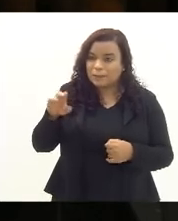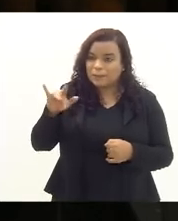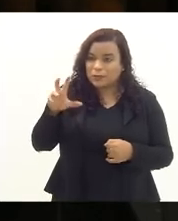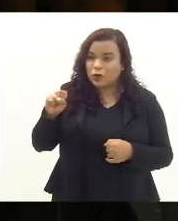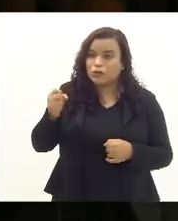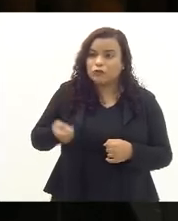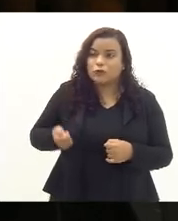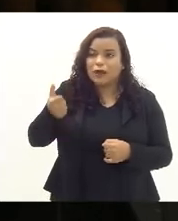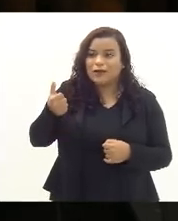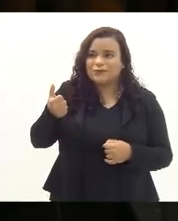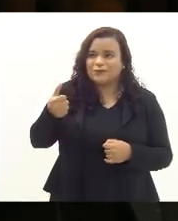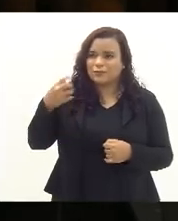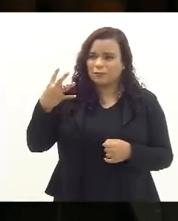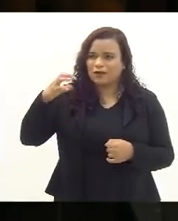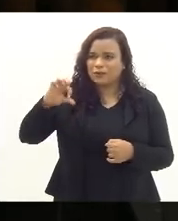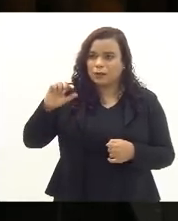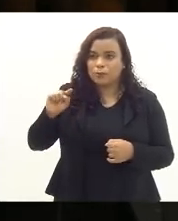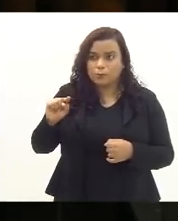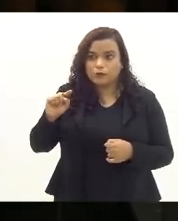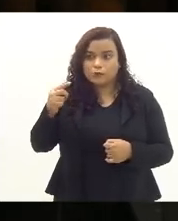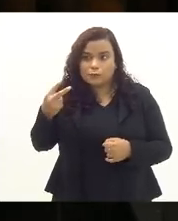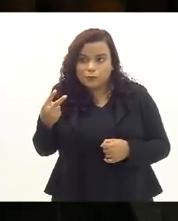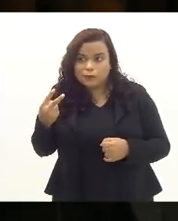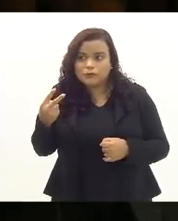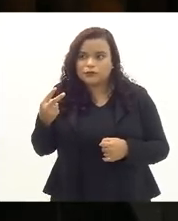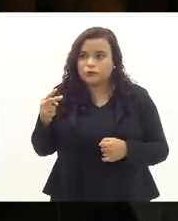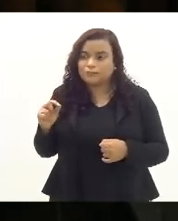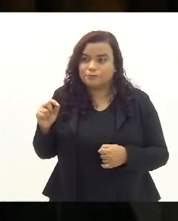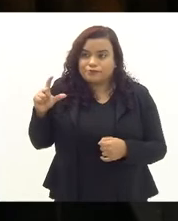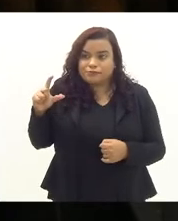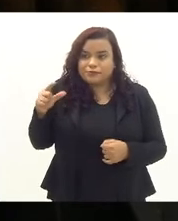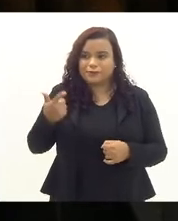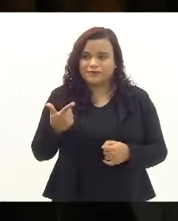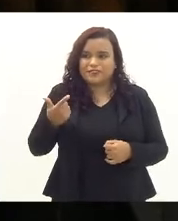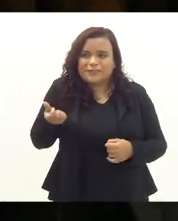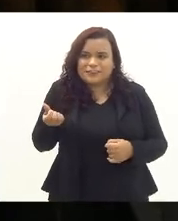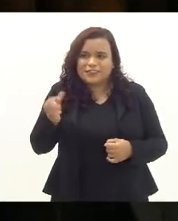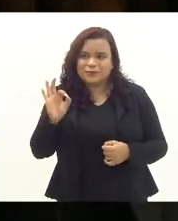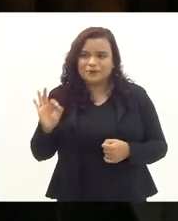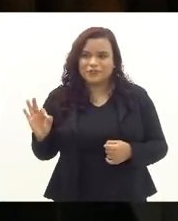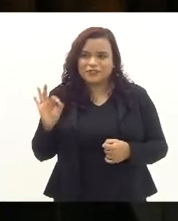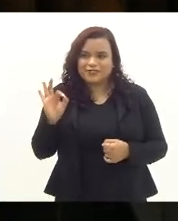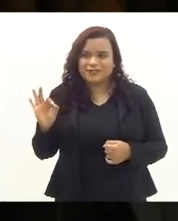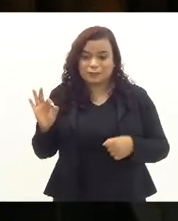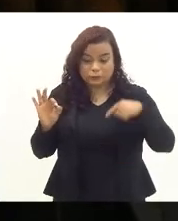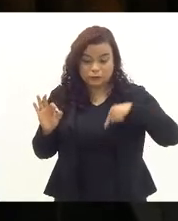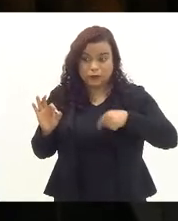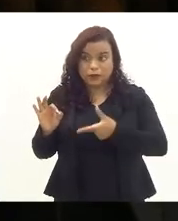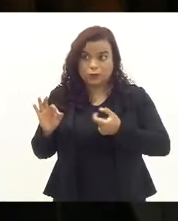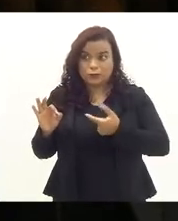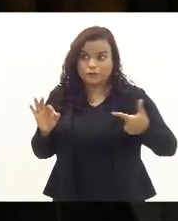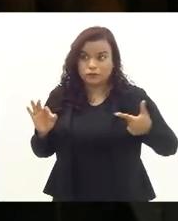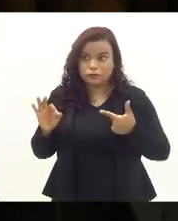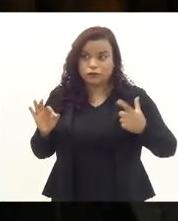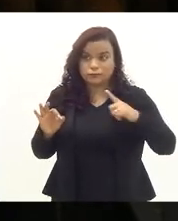dois 26 por cento a mais que a previsão para 22